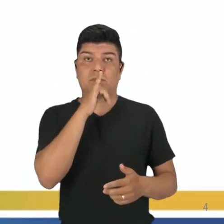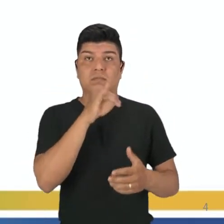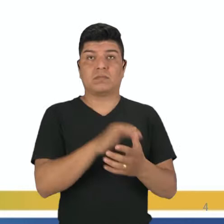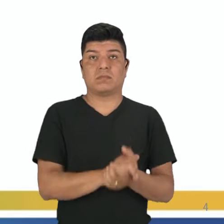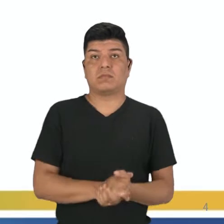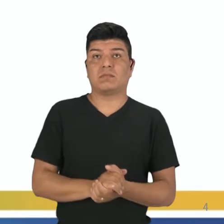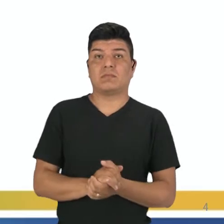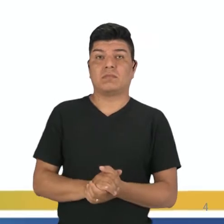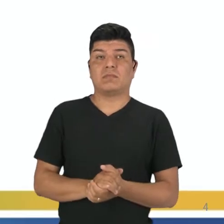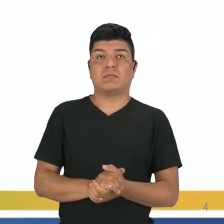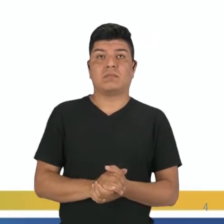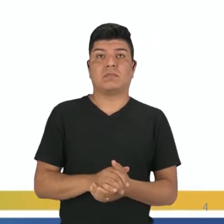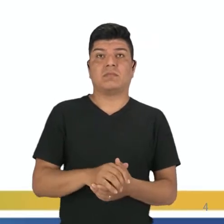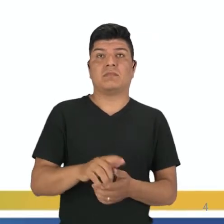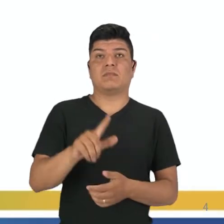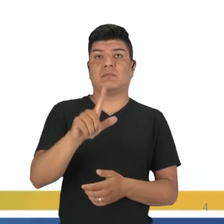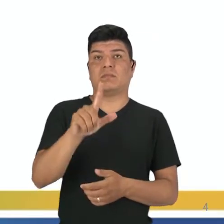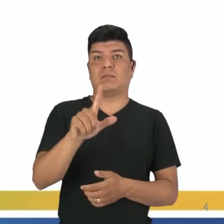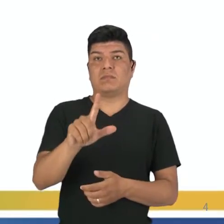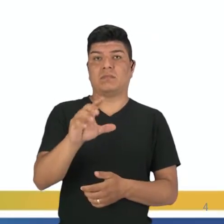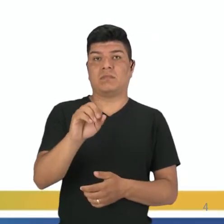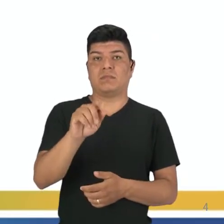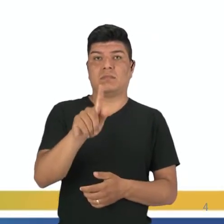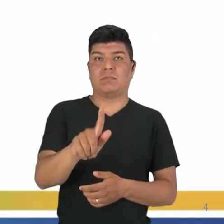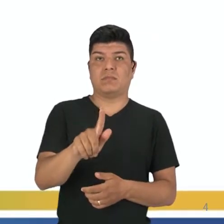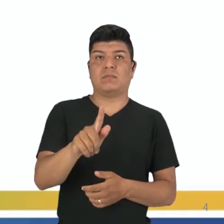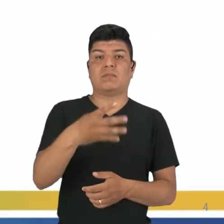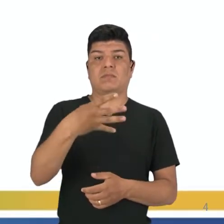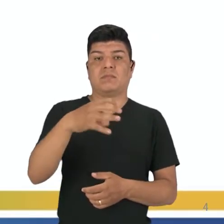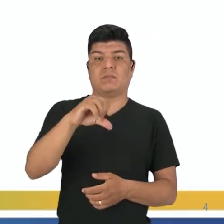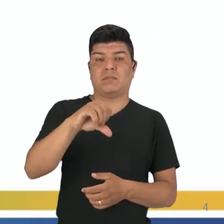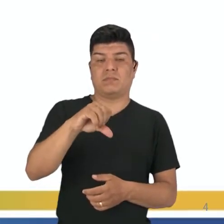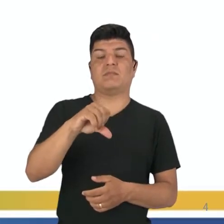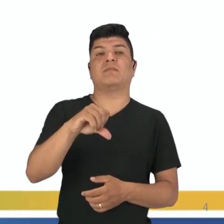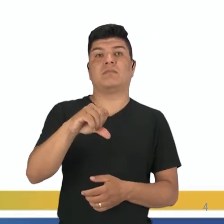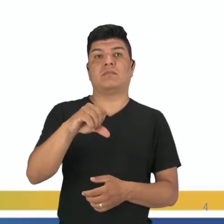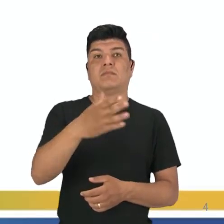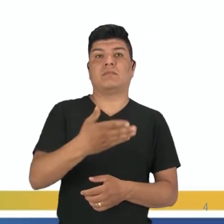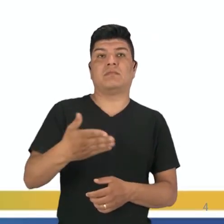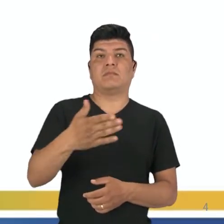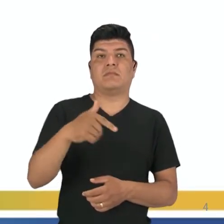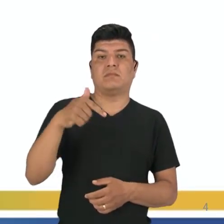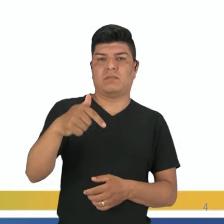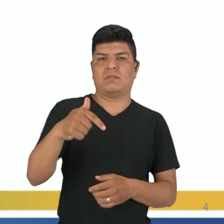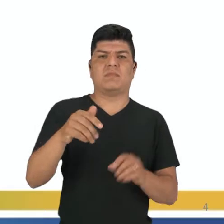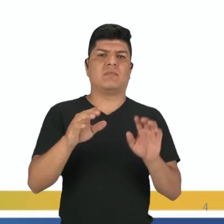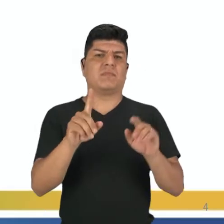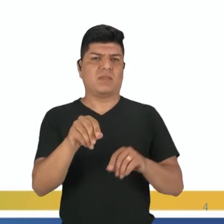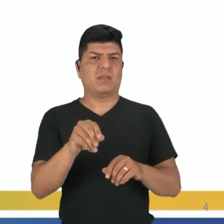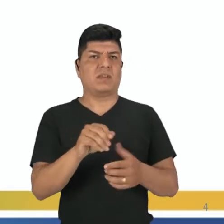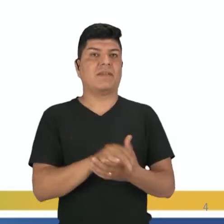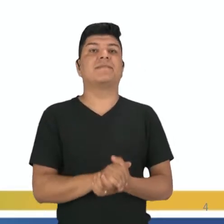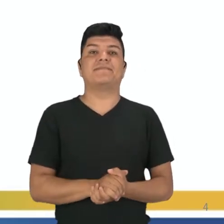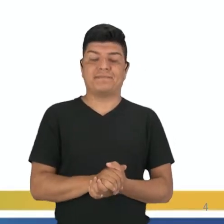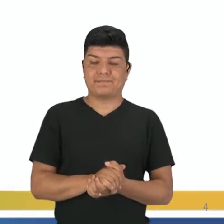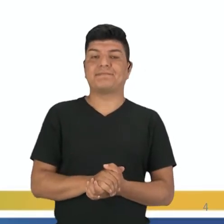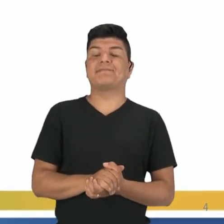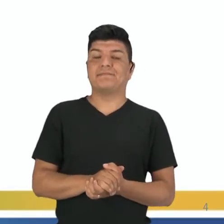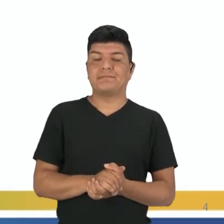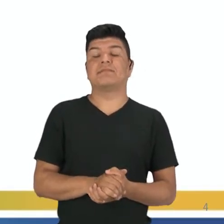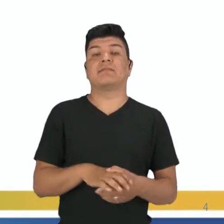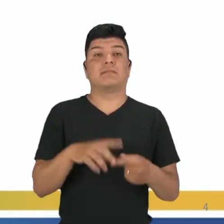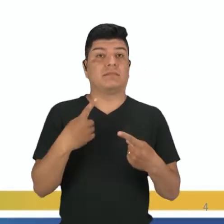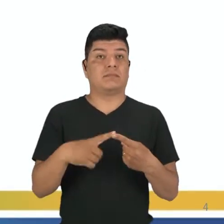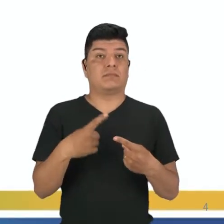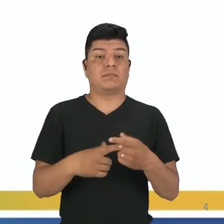nessa situação aí, log de 49 na base 7. Isso aí é um logaritmo? Lógico, Por quê? Porque